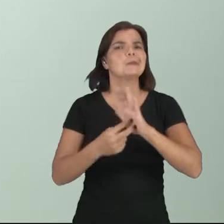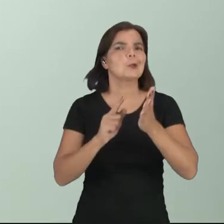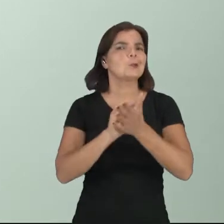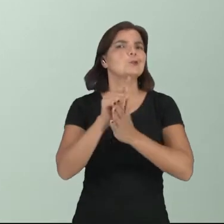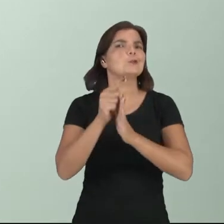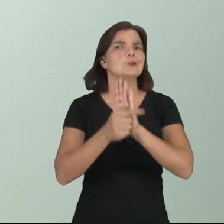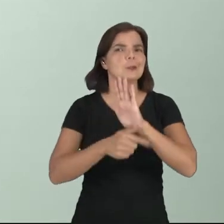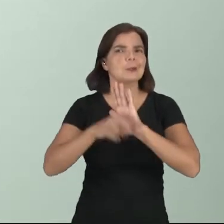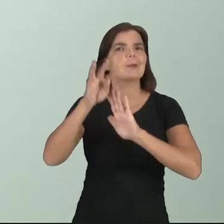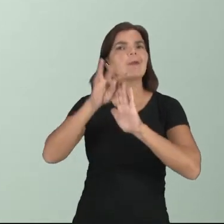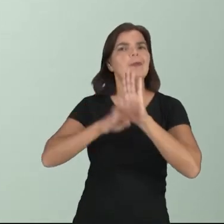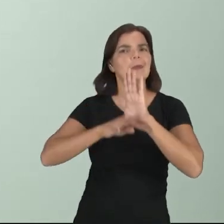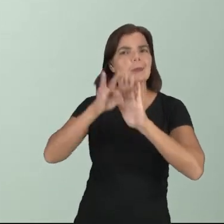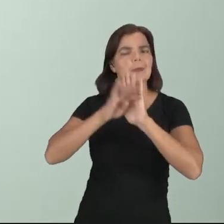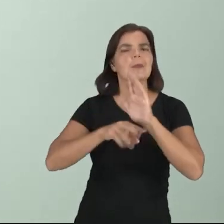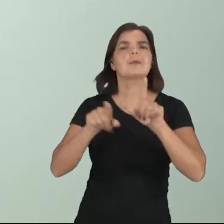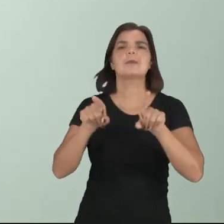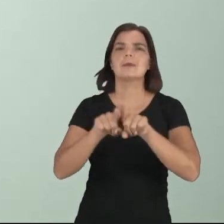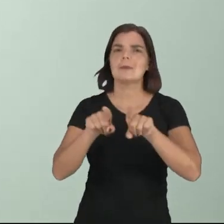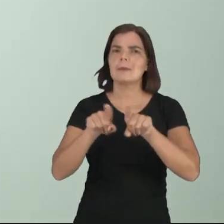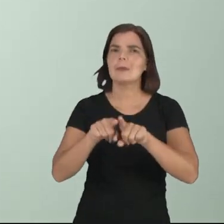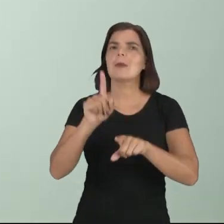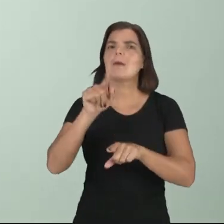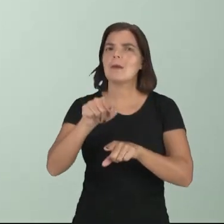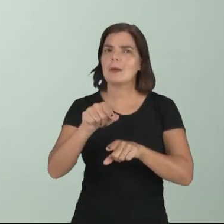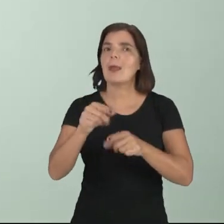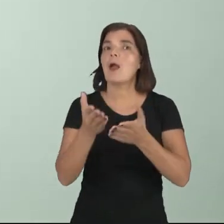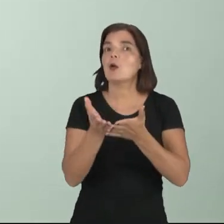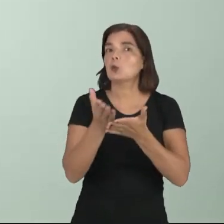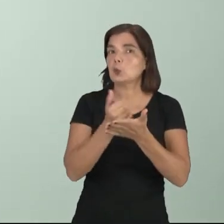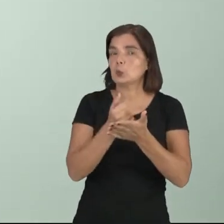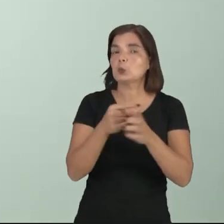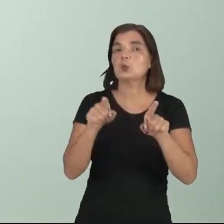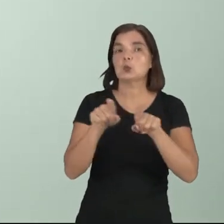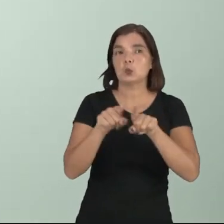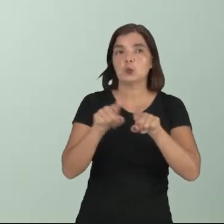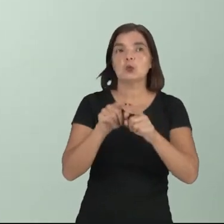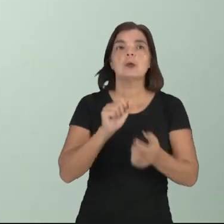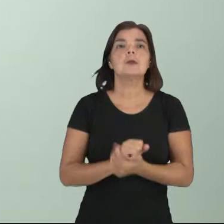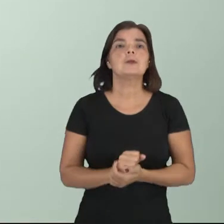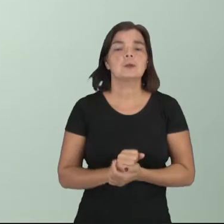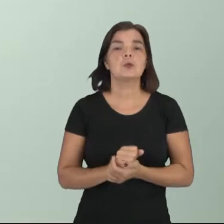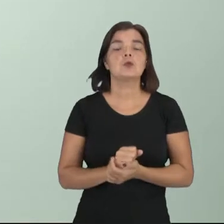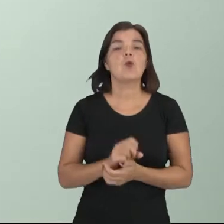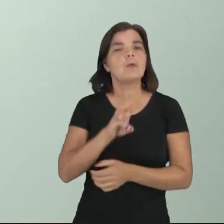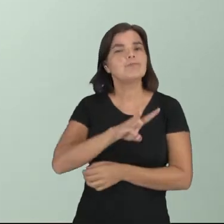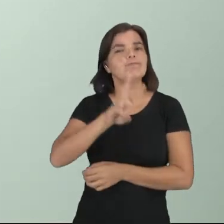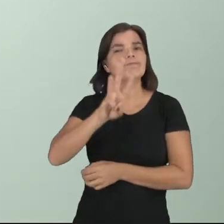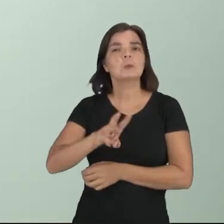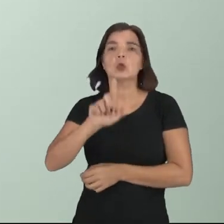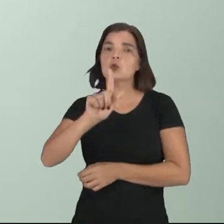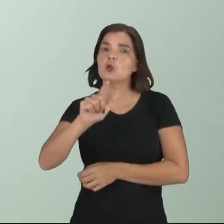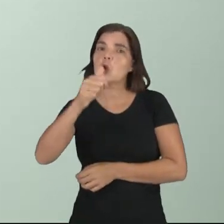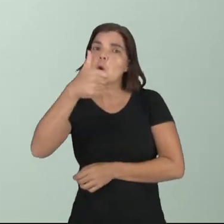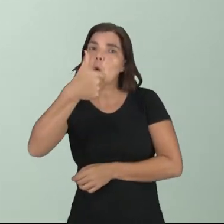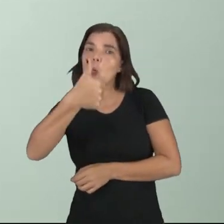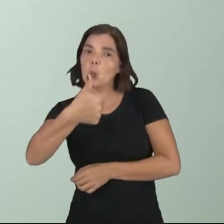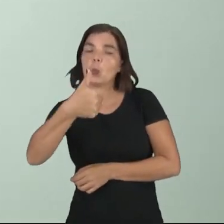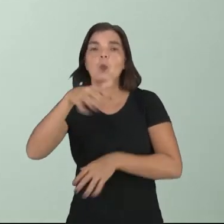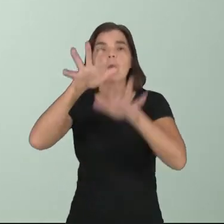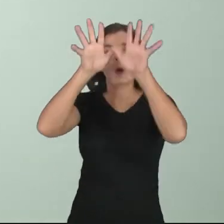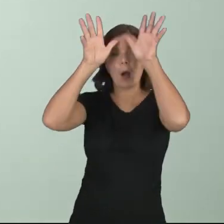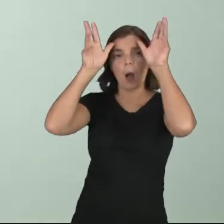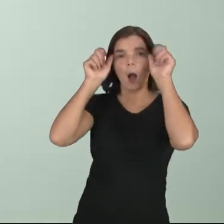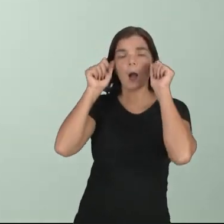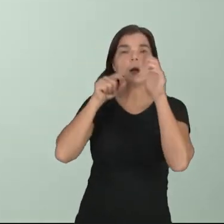de desse gênero textual, que foi retirado do G1, do site G1 Globo, G1 Acre.